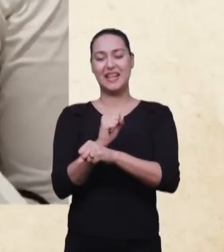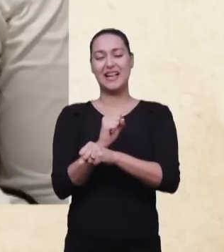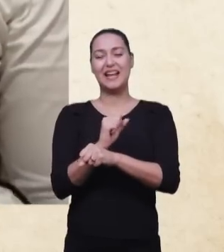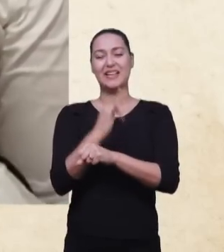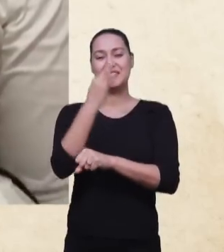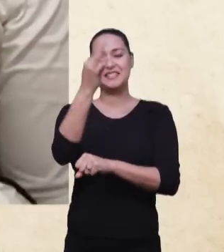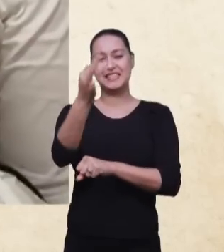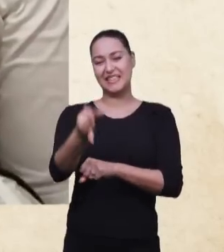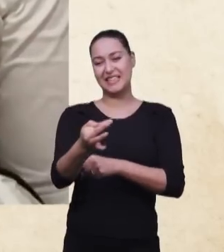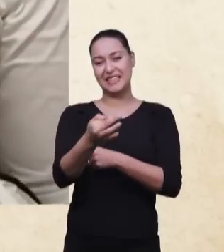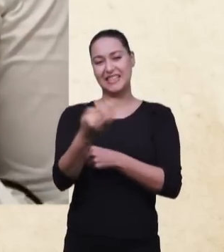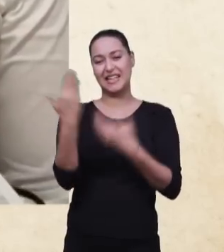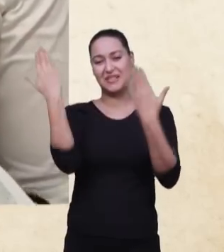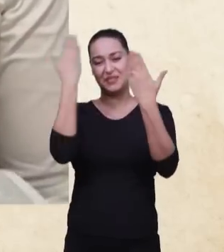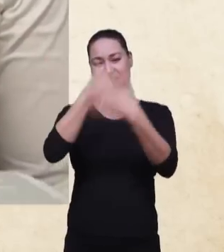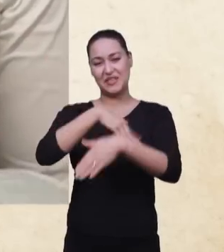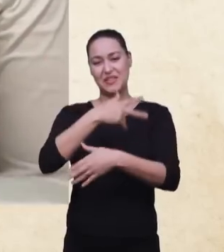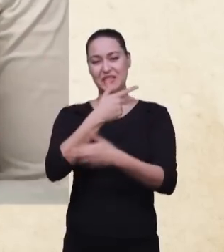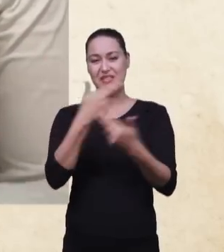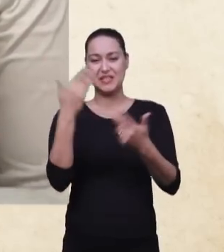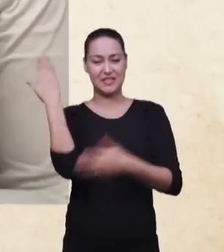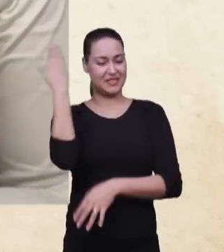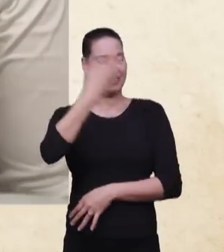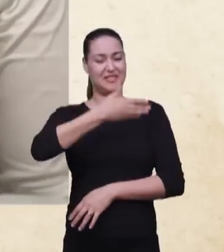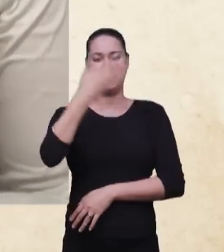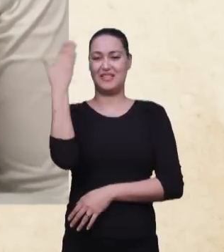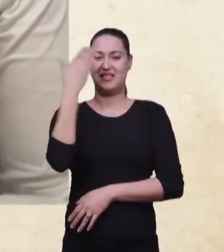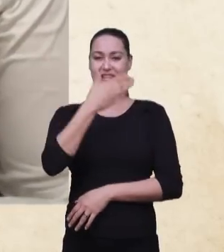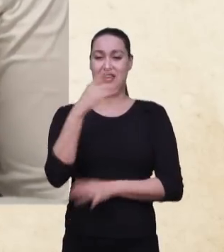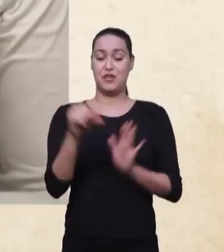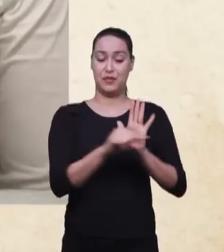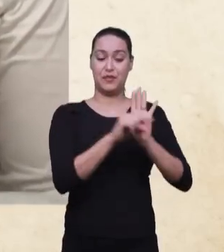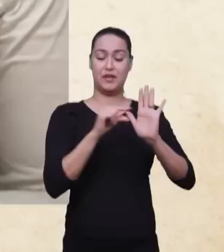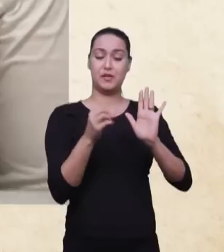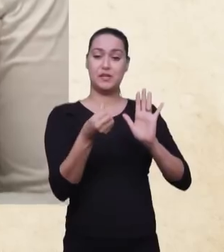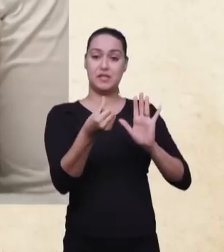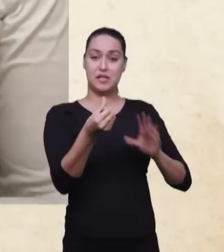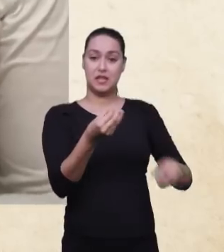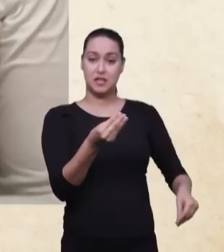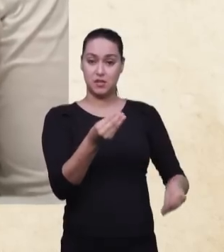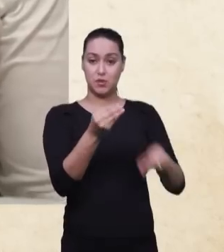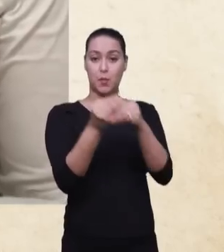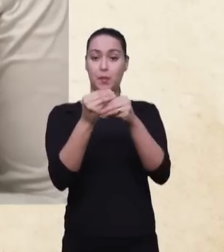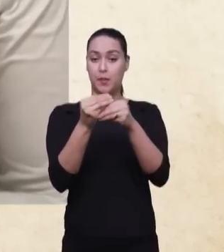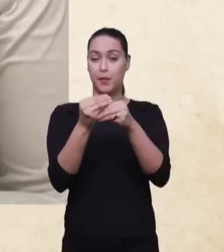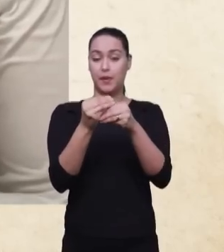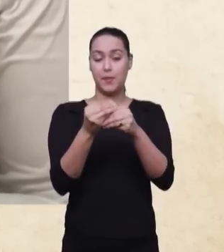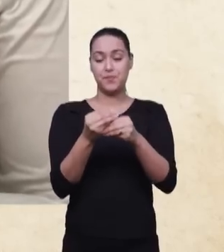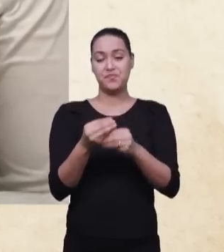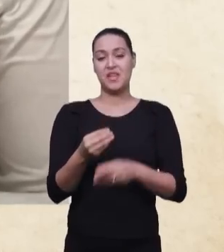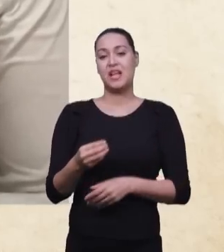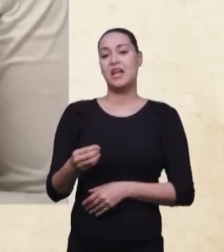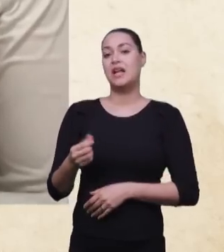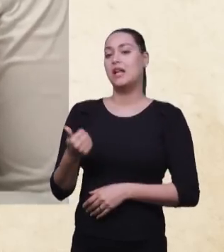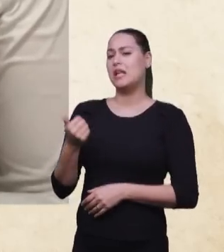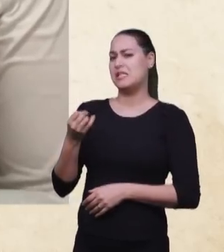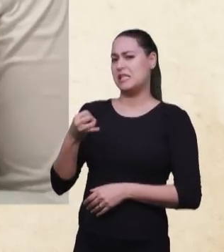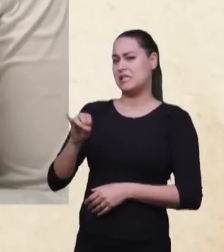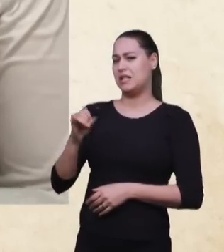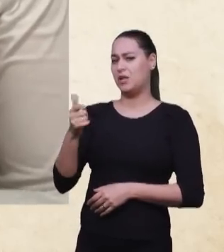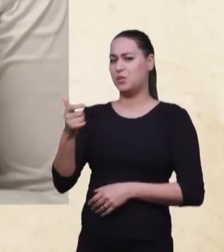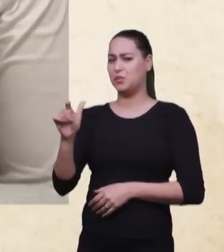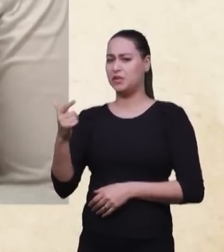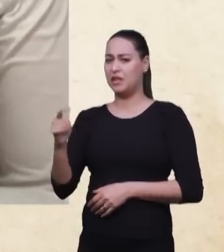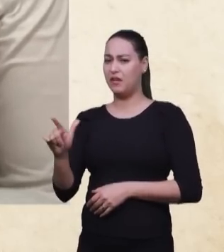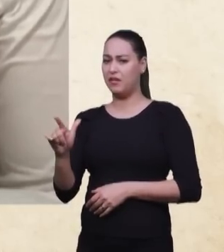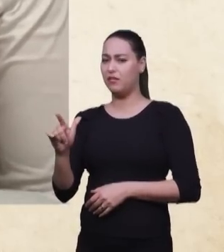se veem. E também, como complemento, no versículo 6 diz: Ora, sem fé é